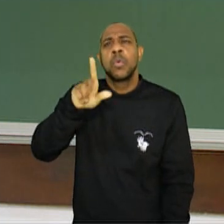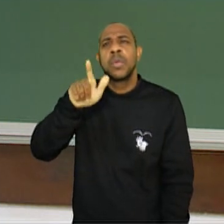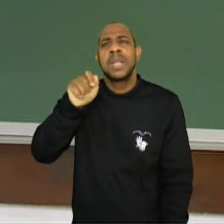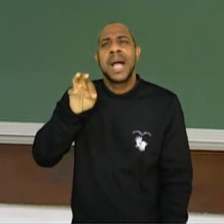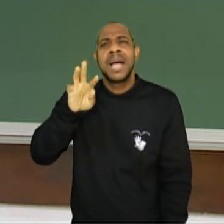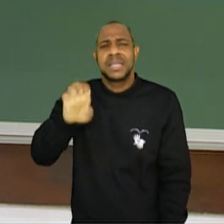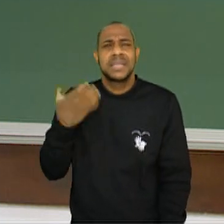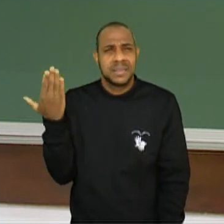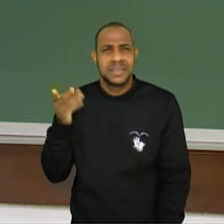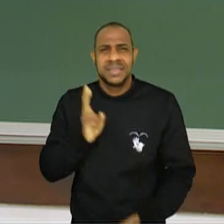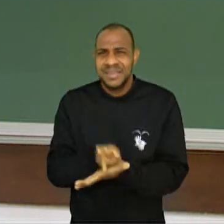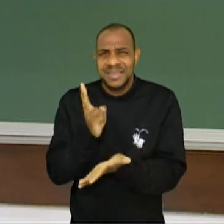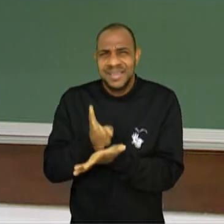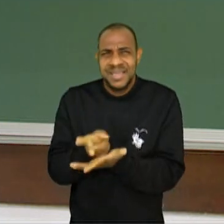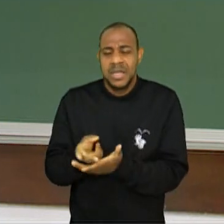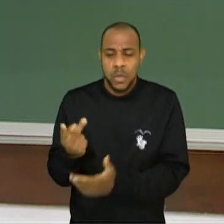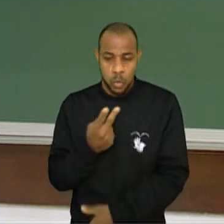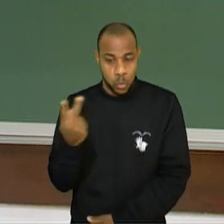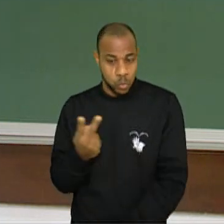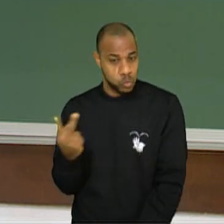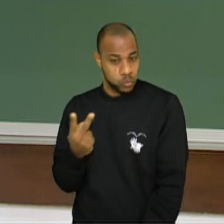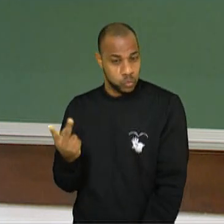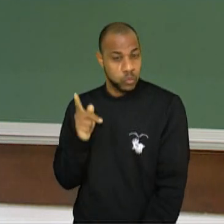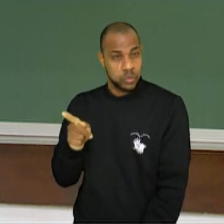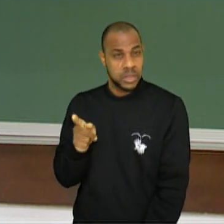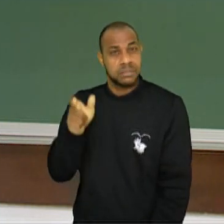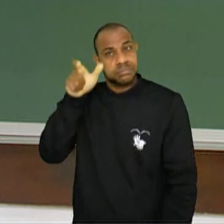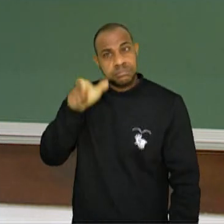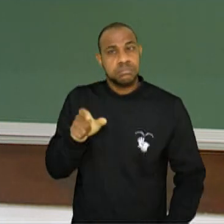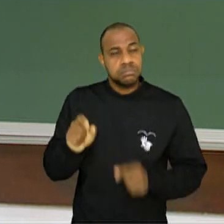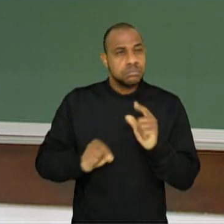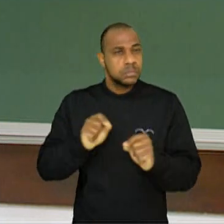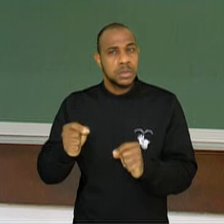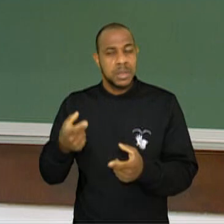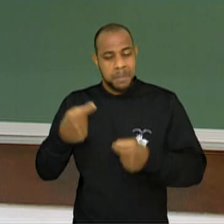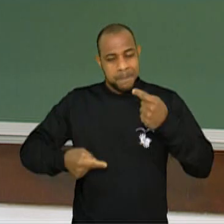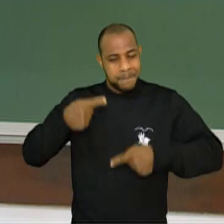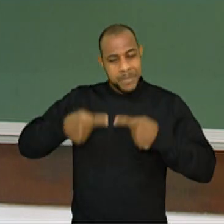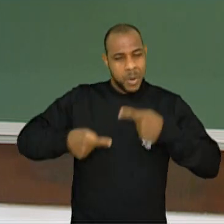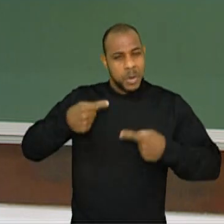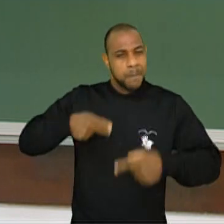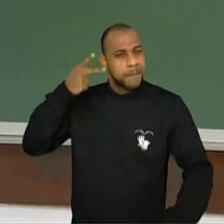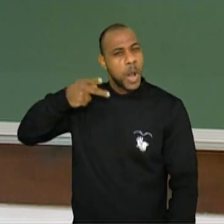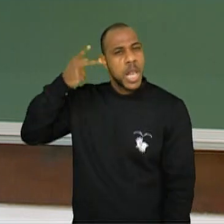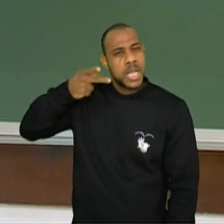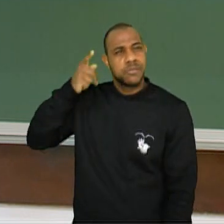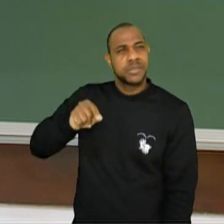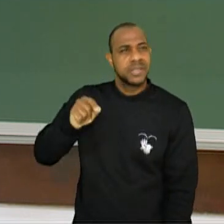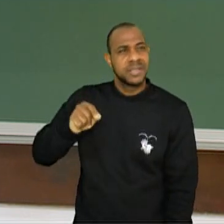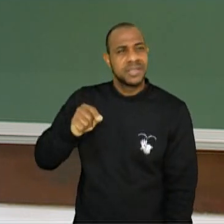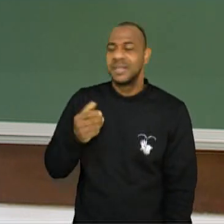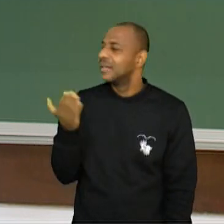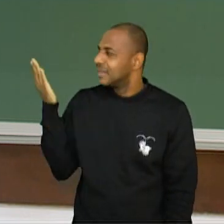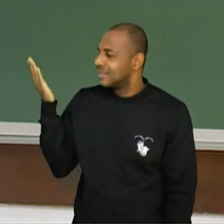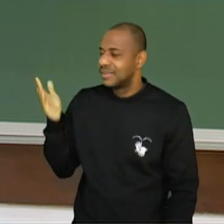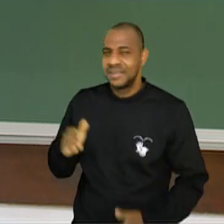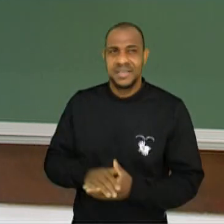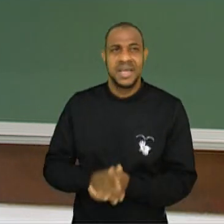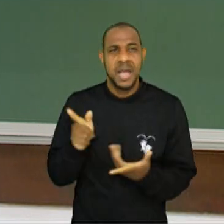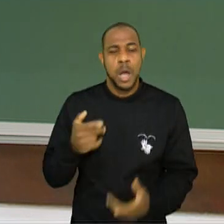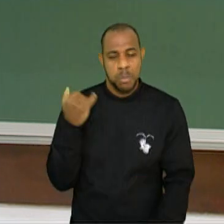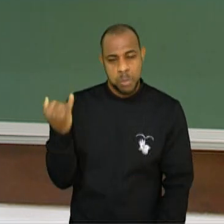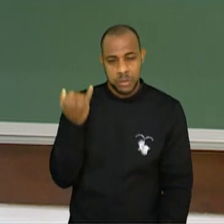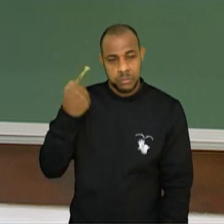dois políticos são fruto de uma maneira de se fazer a política chamada castilismo. Ela vai ser bastante importante